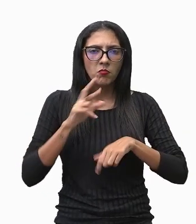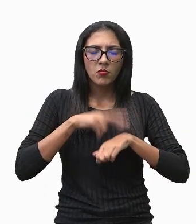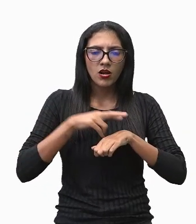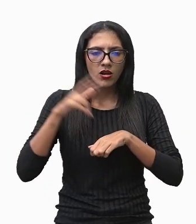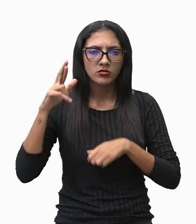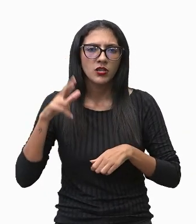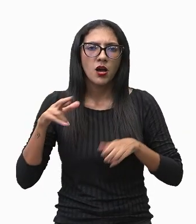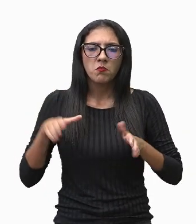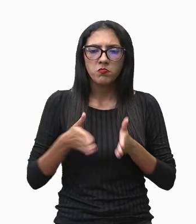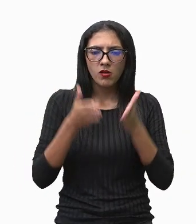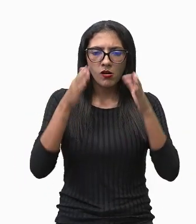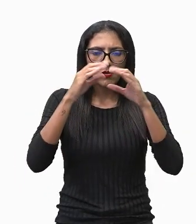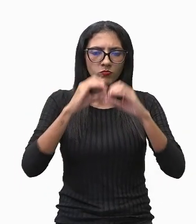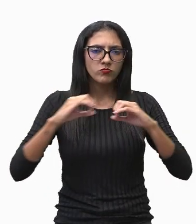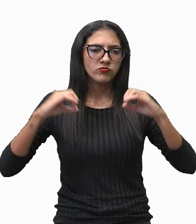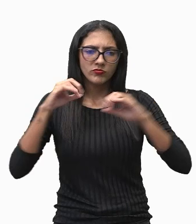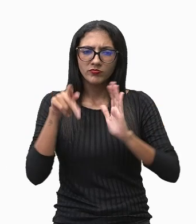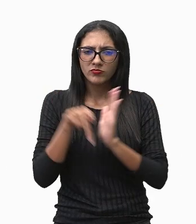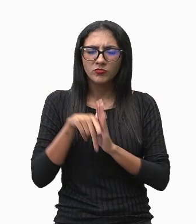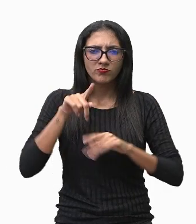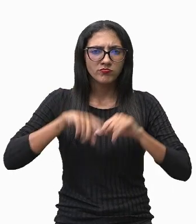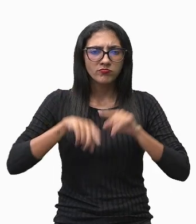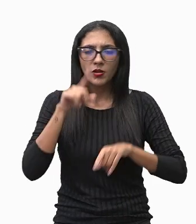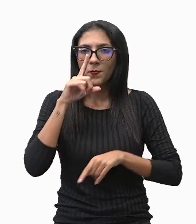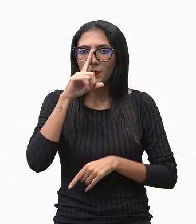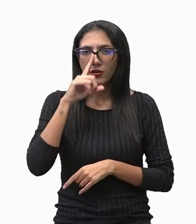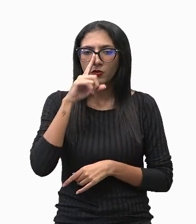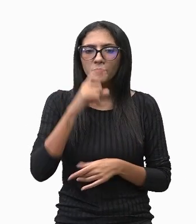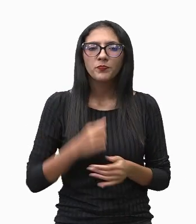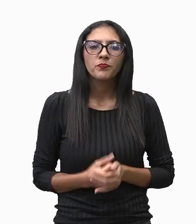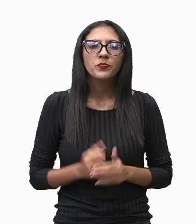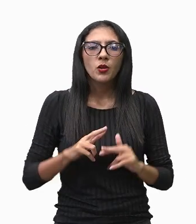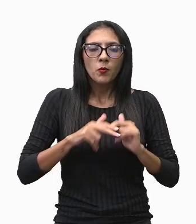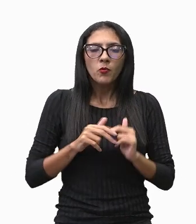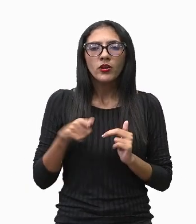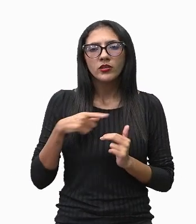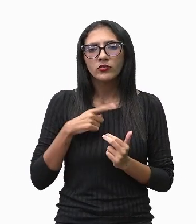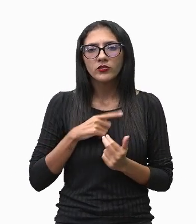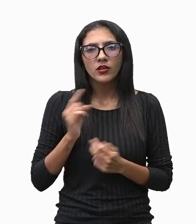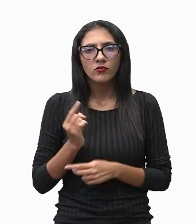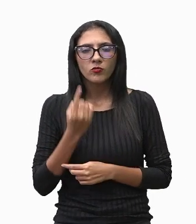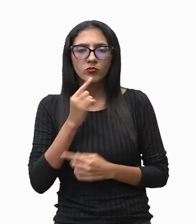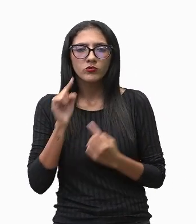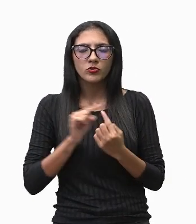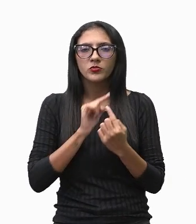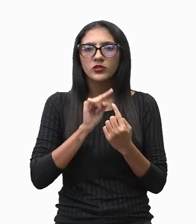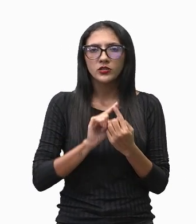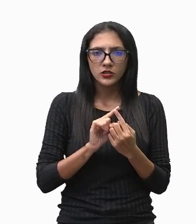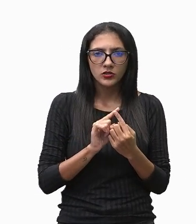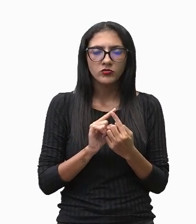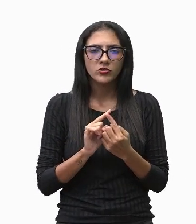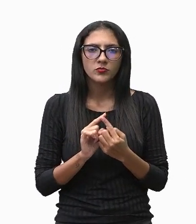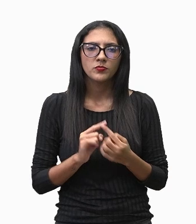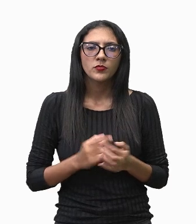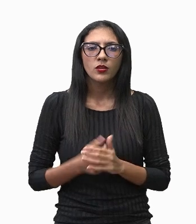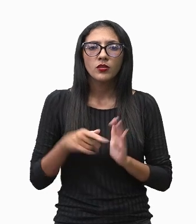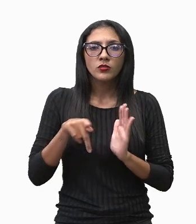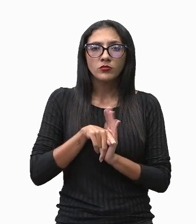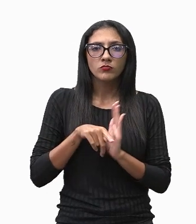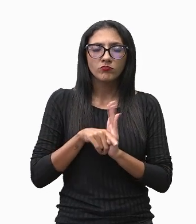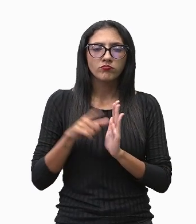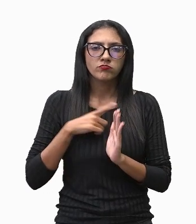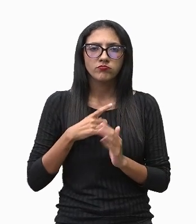no país. Então, essa foi uma das razões que levou os Estados Unidos, né, à invasão ao